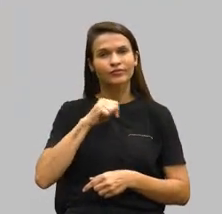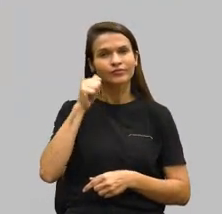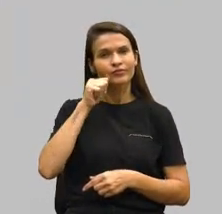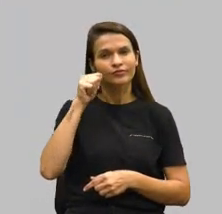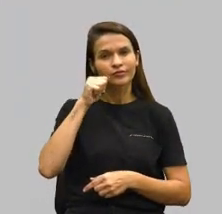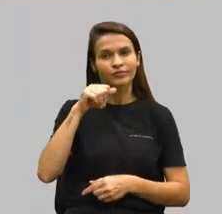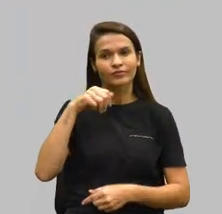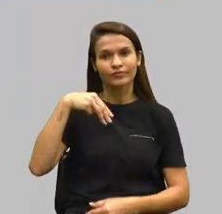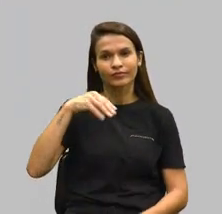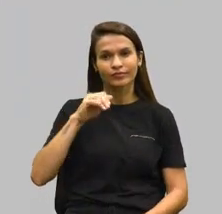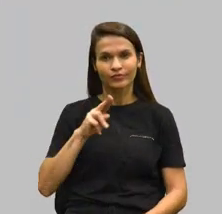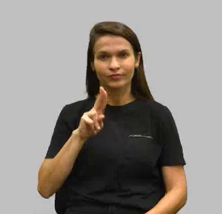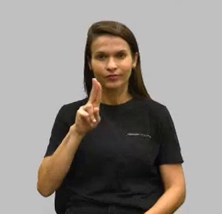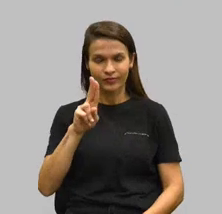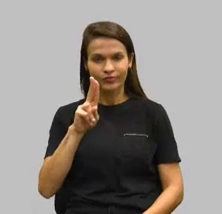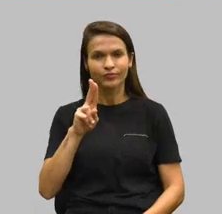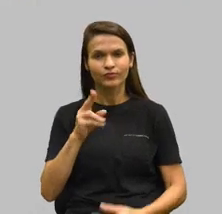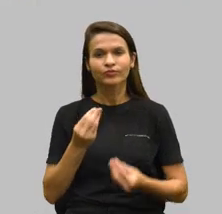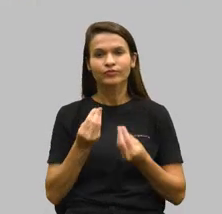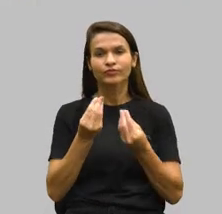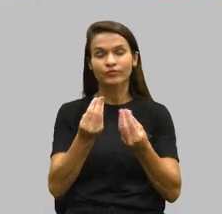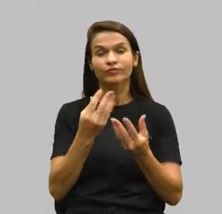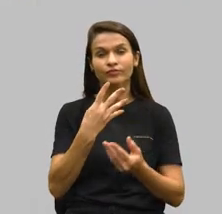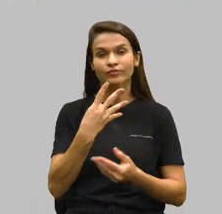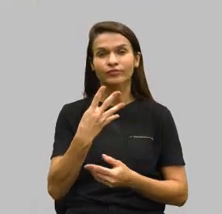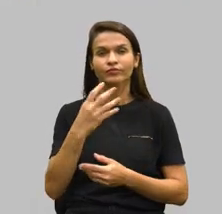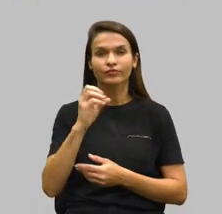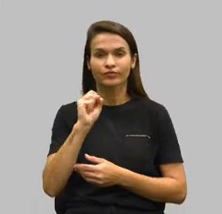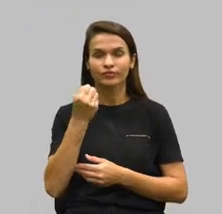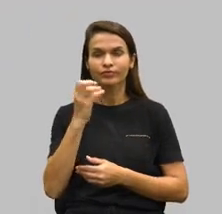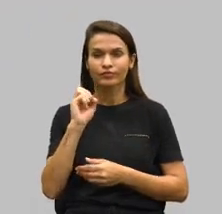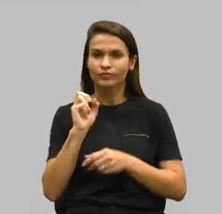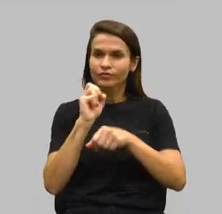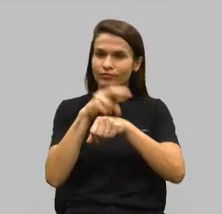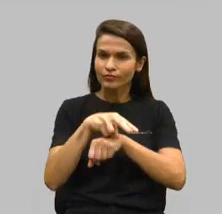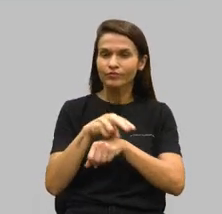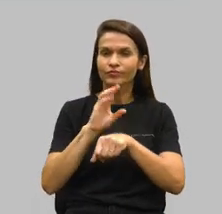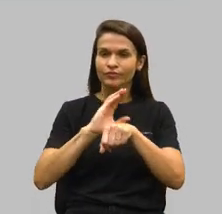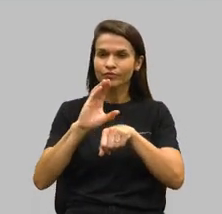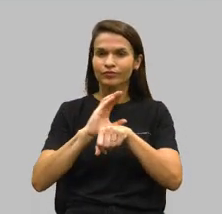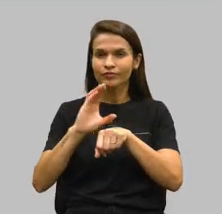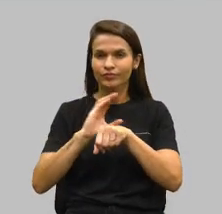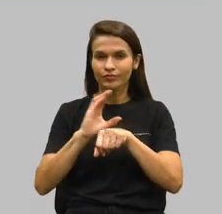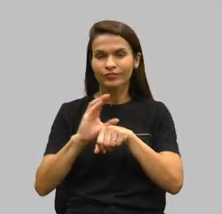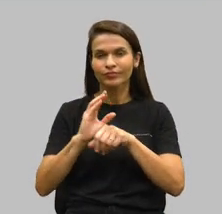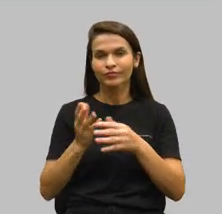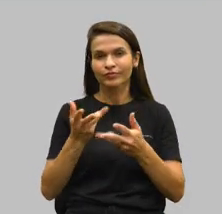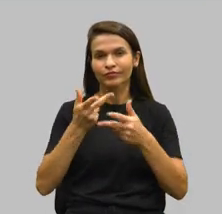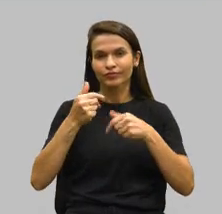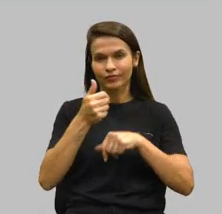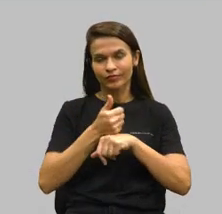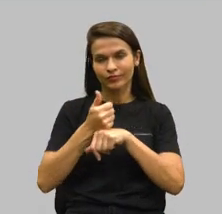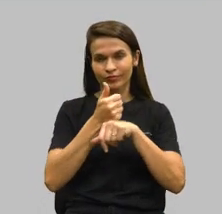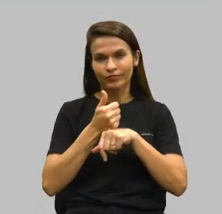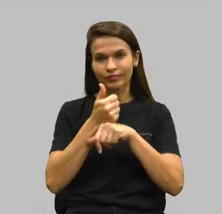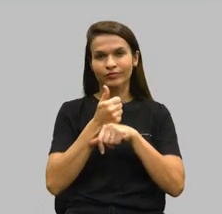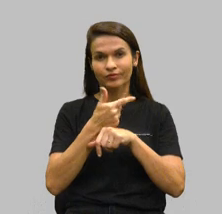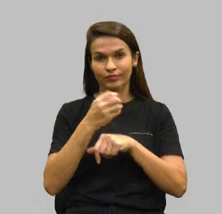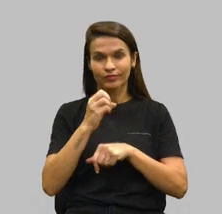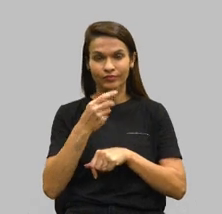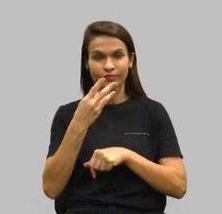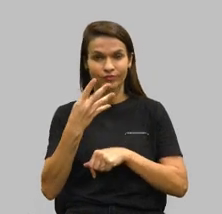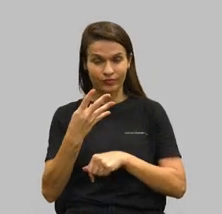Ultra Mig que oferece 450 vagas em cursos de qualificação profissional até dezembro de 2024 beneficiando